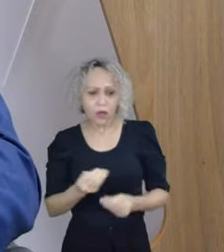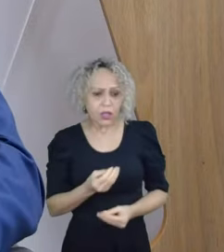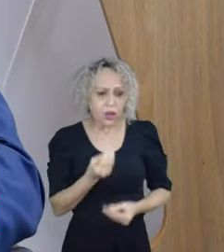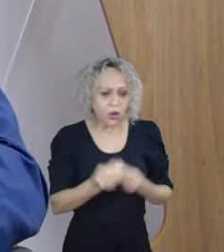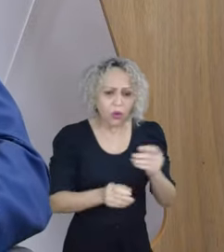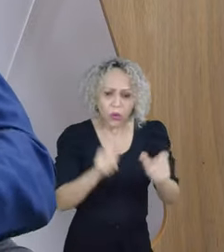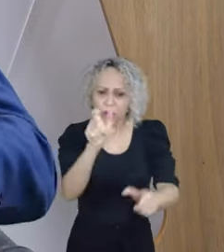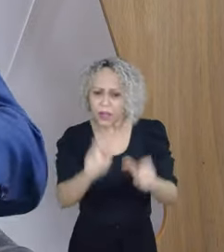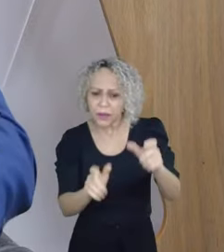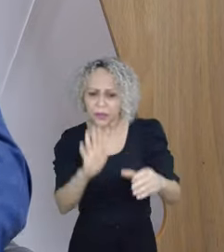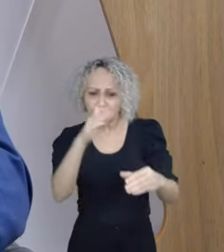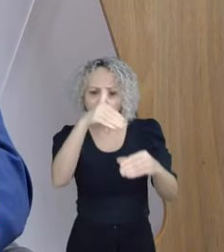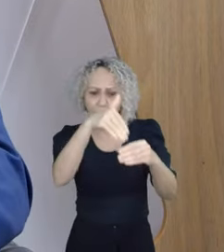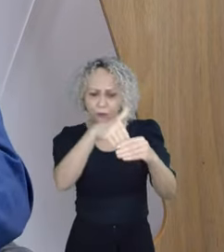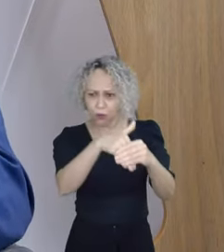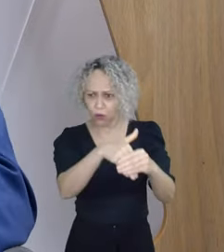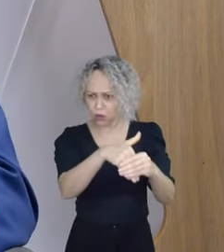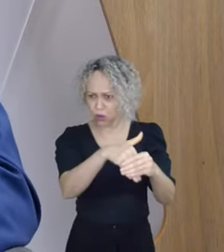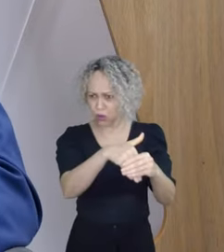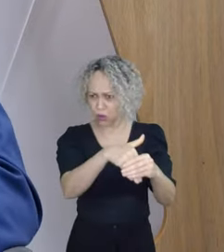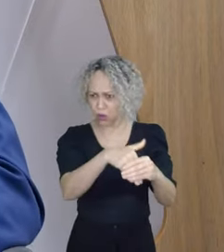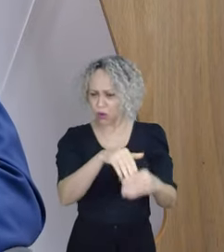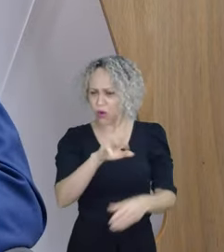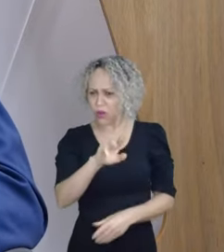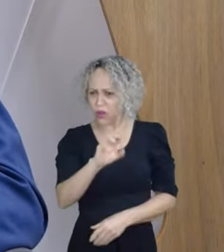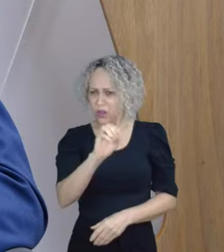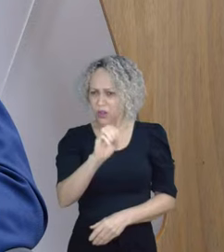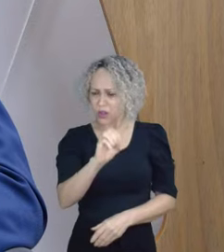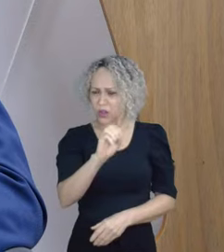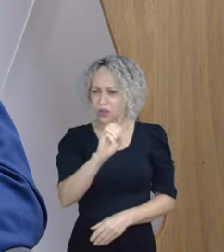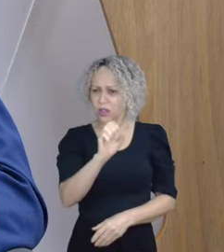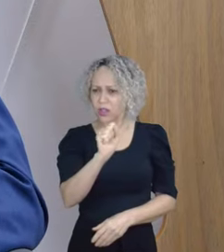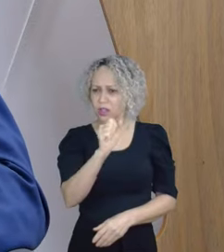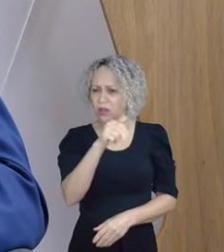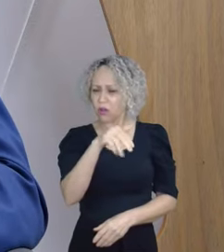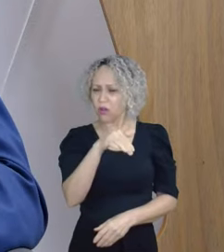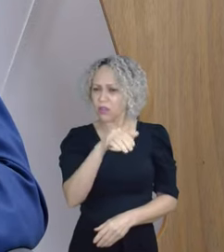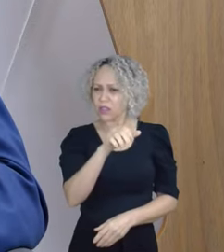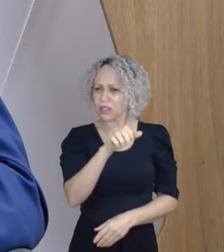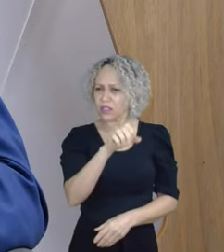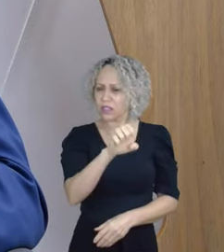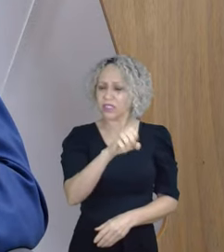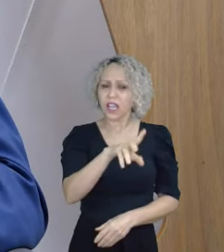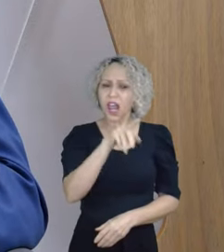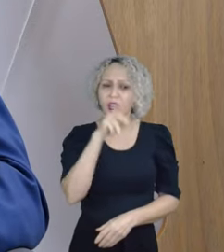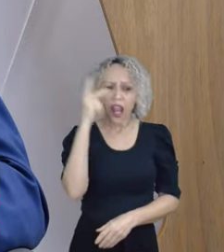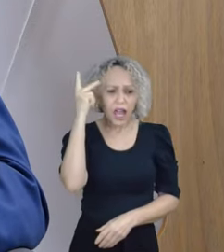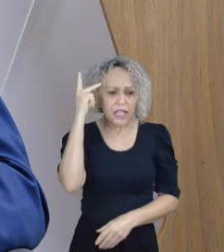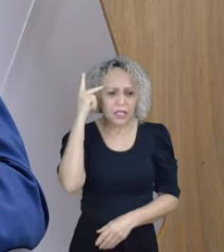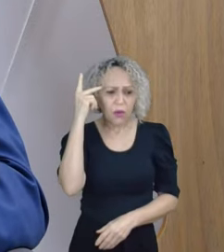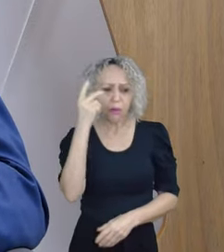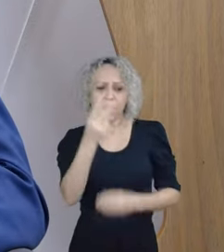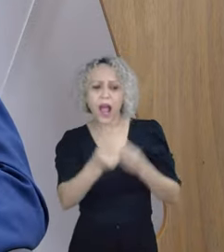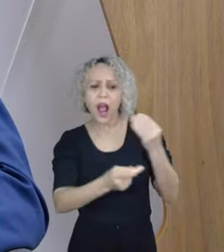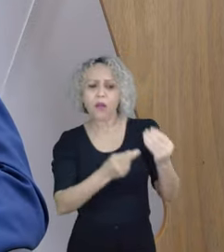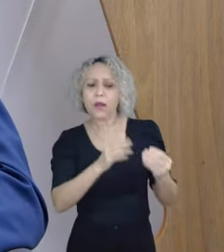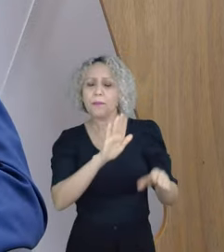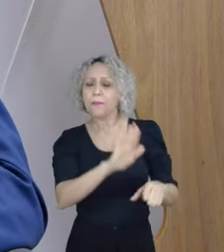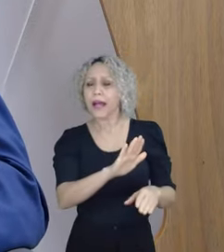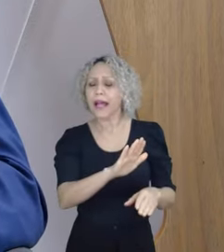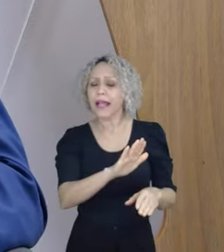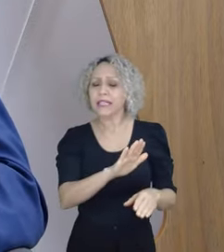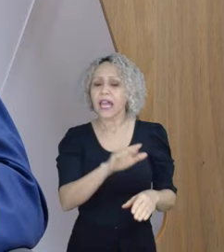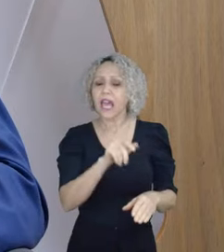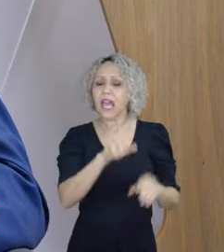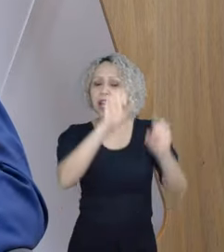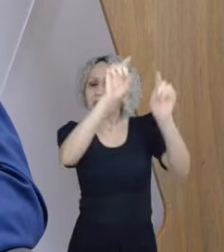achou que ela cumpriria o mandato, que ela estaria 100% do tempo se dedicando a São Paulo. Eles devem estar muito revoltados, devem estar muito indignados, né?